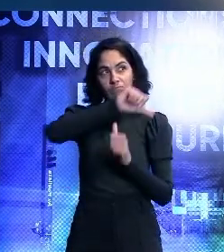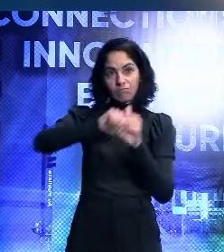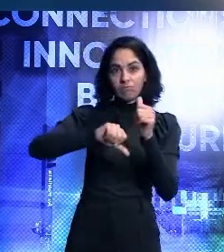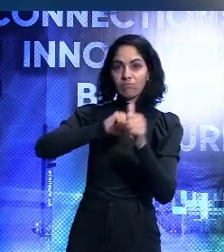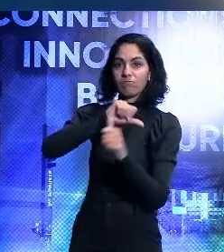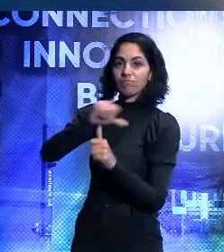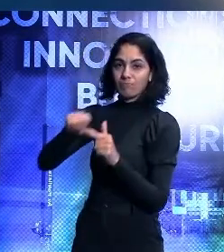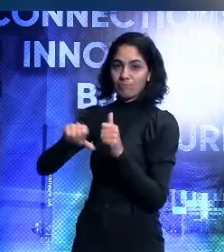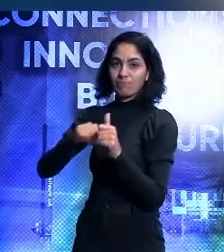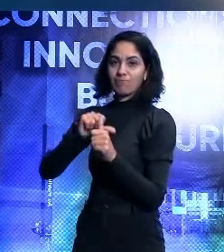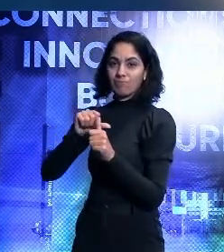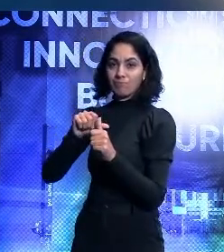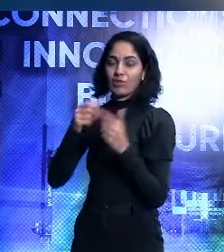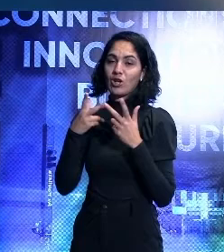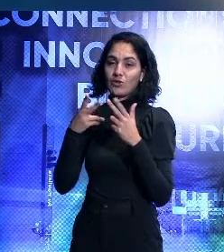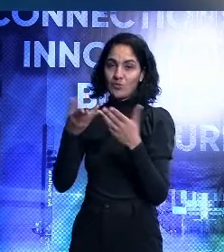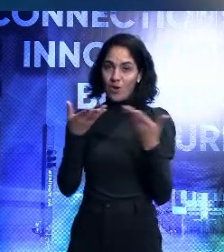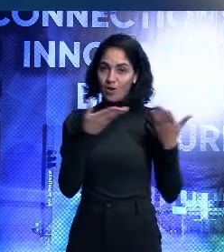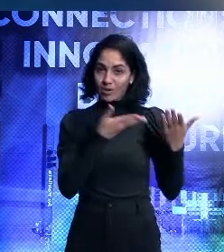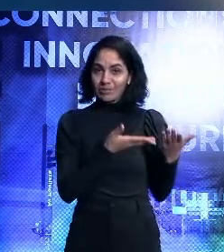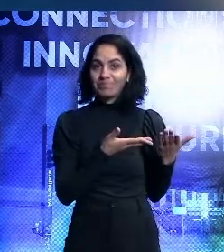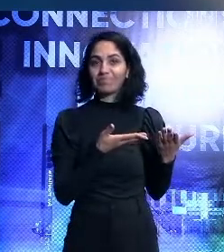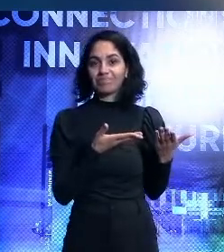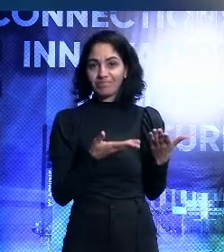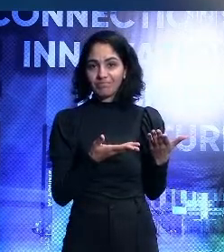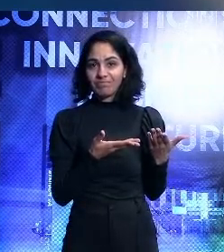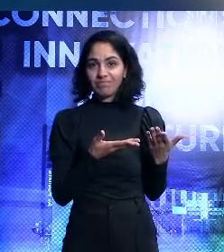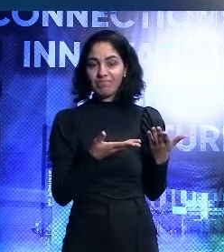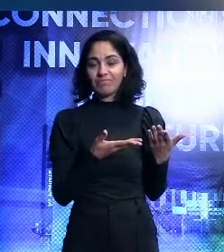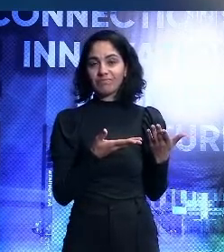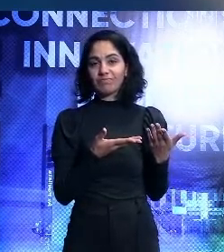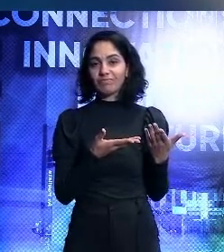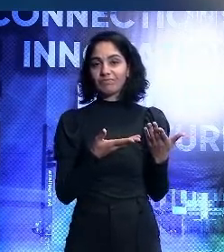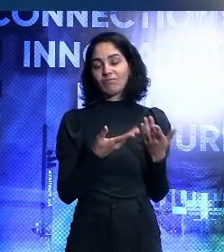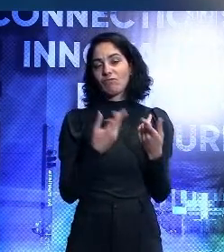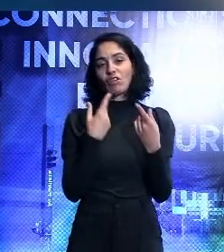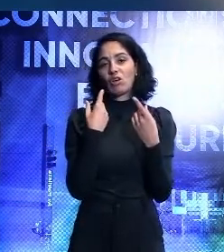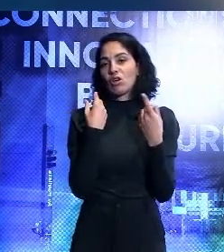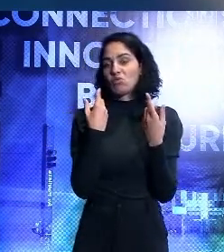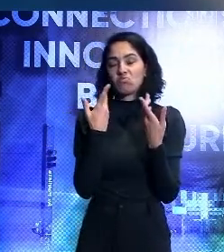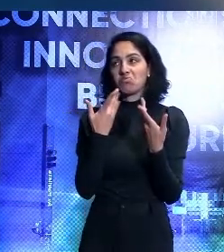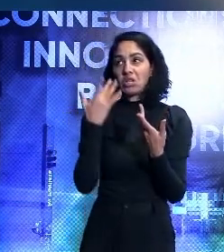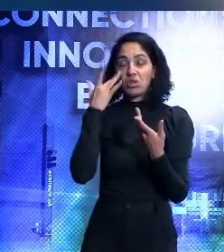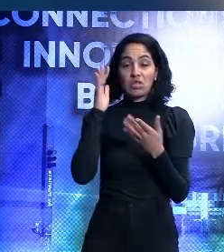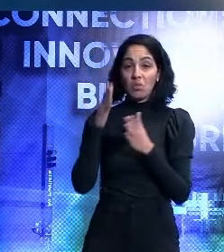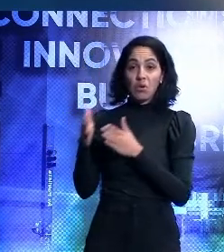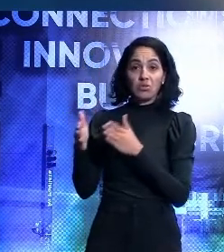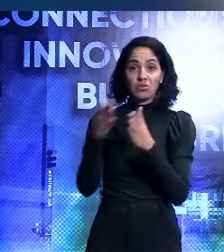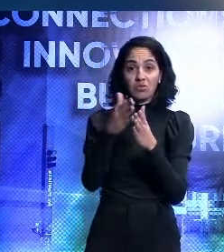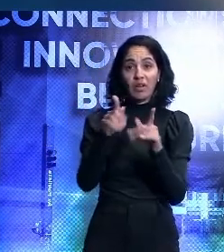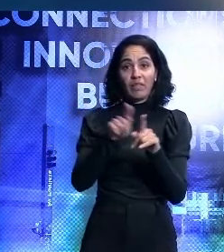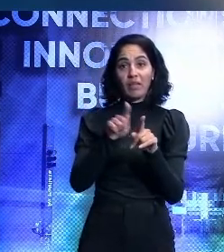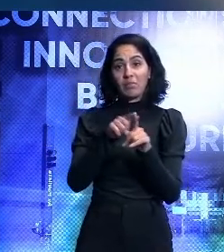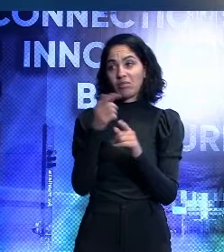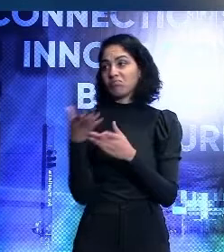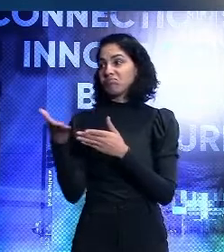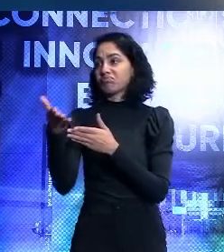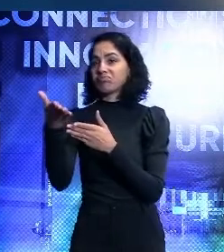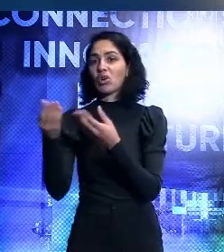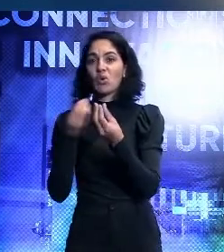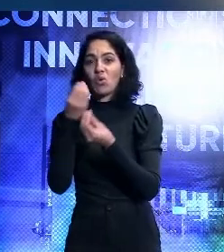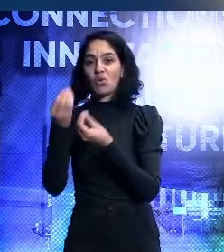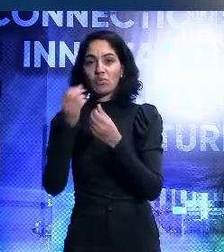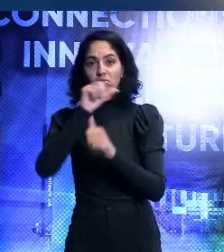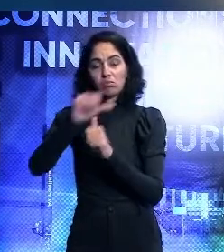aspas, igual essa daqui. O cara bota o bilhete do metrô num buraco que ele não sabe para onde vai, e do outro lado sai isso aqui. É a